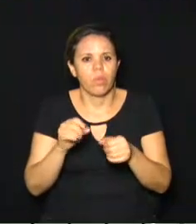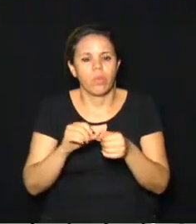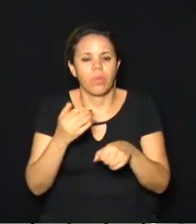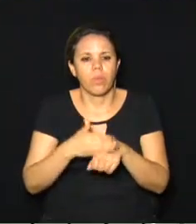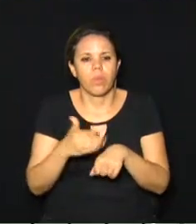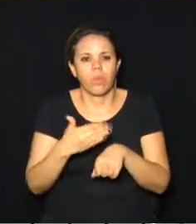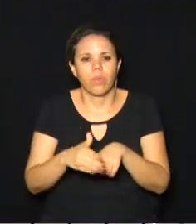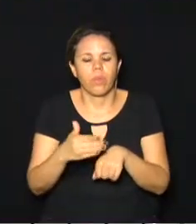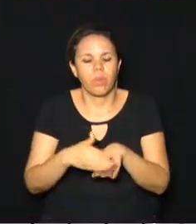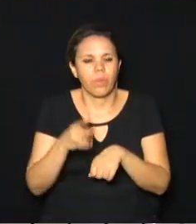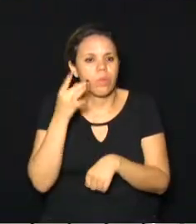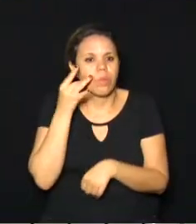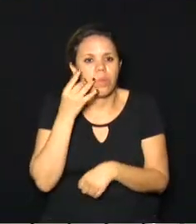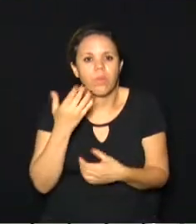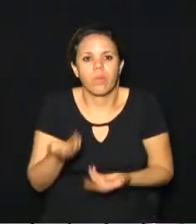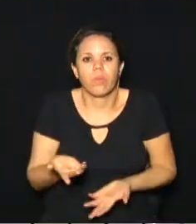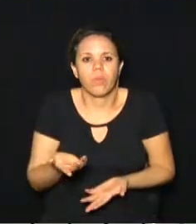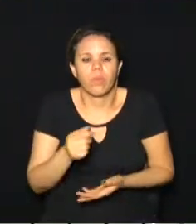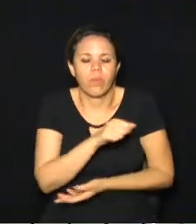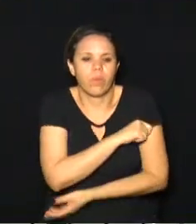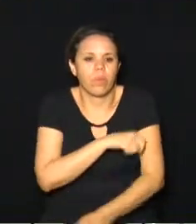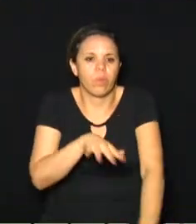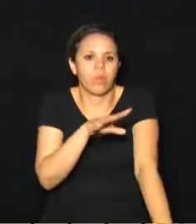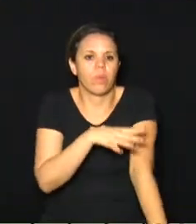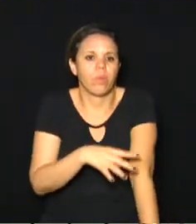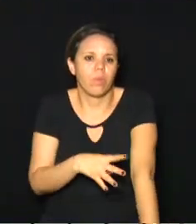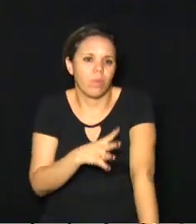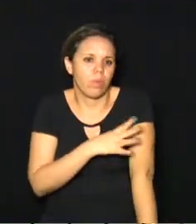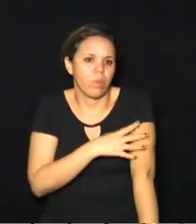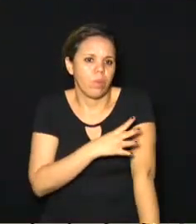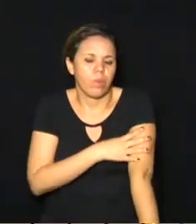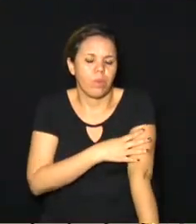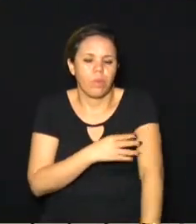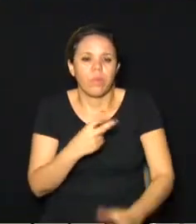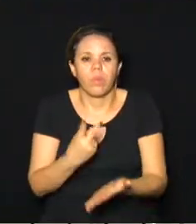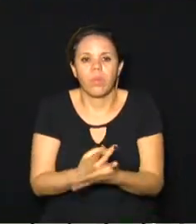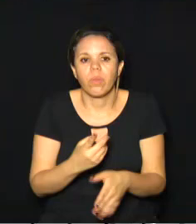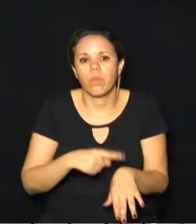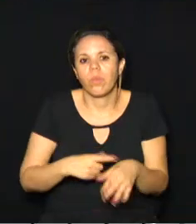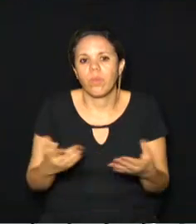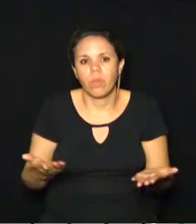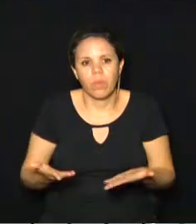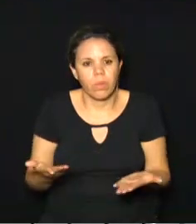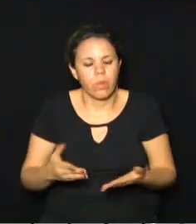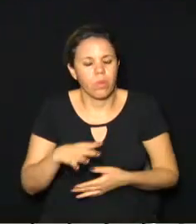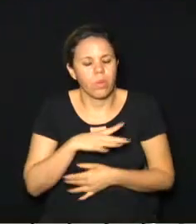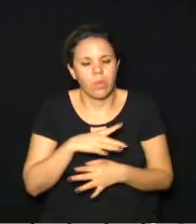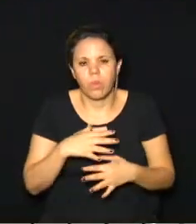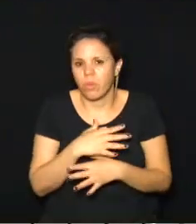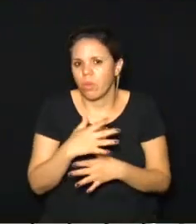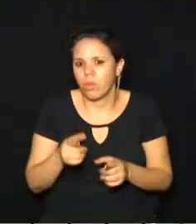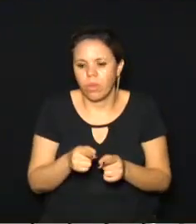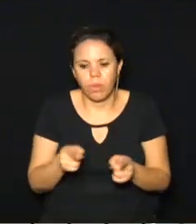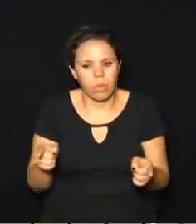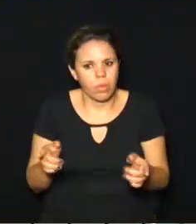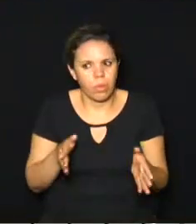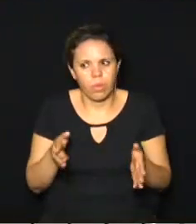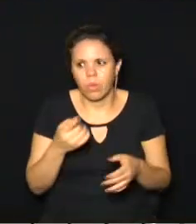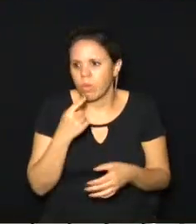provas presenciais para os alunos do quarto termo, mesmo nesse momento em que a cidade está na fase